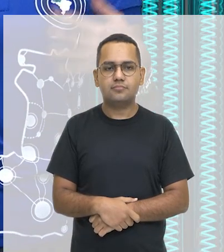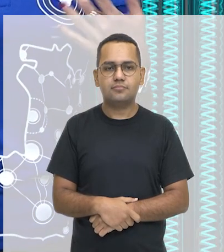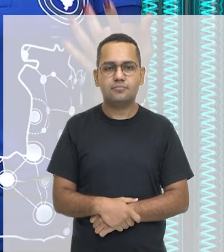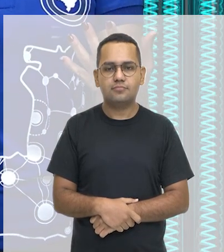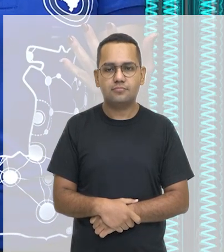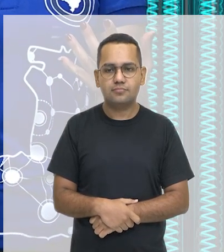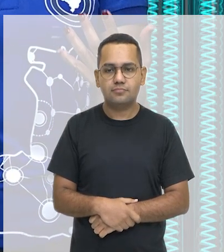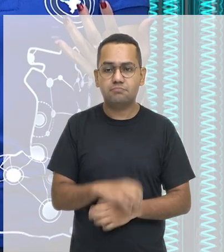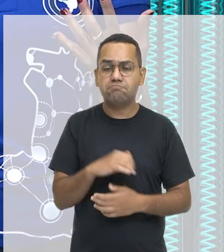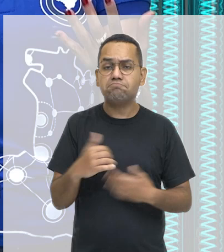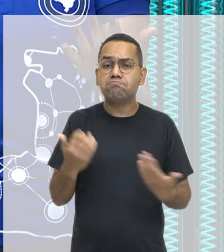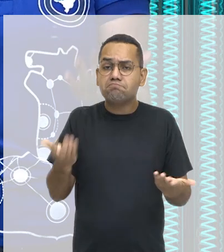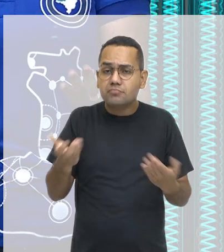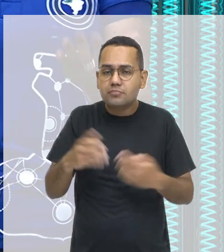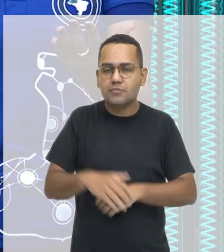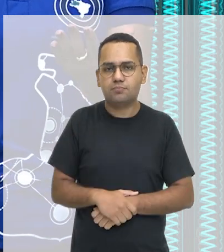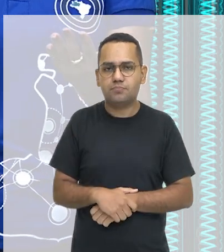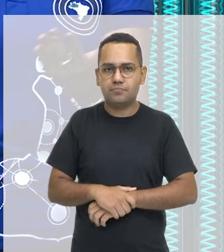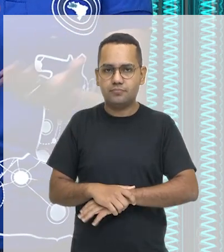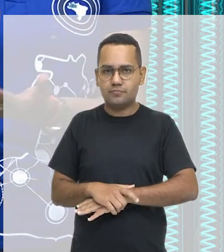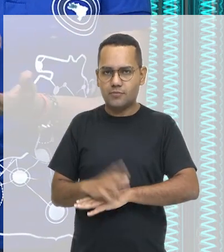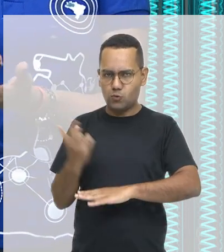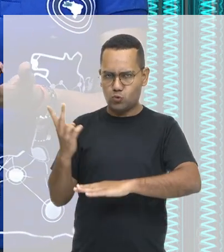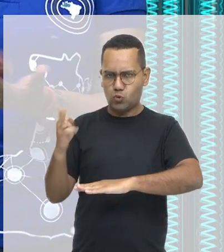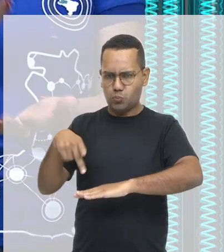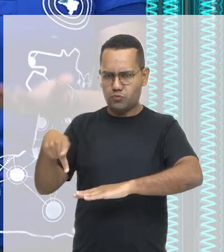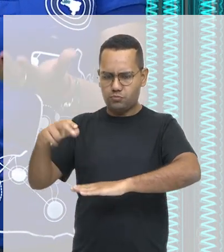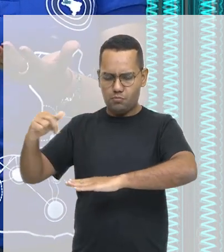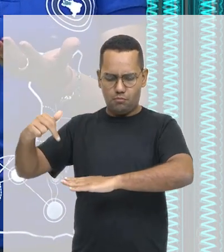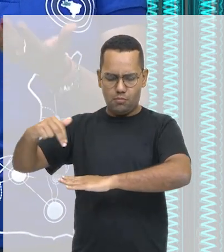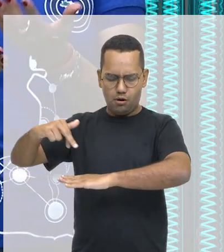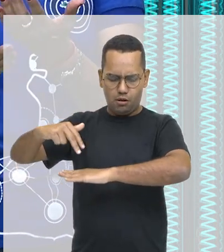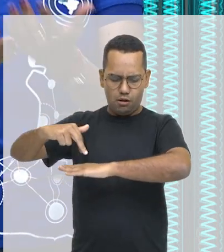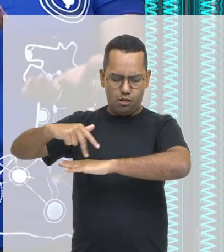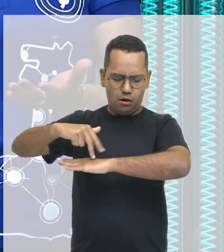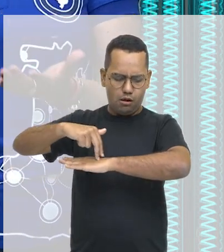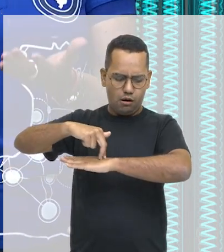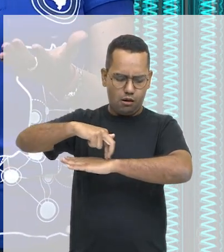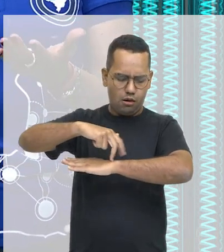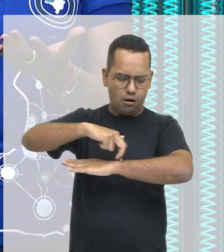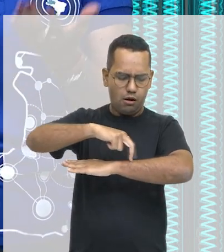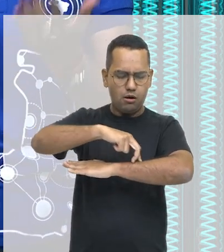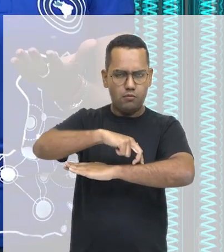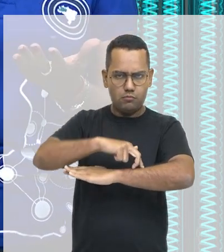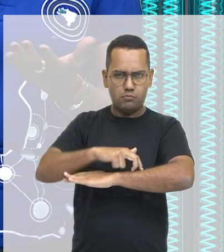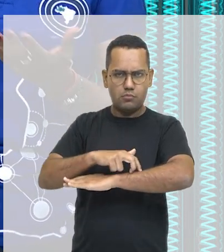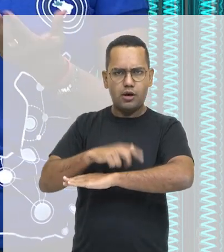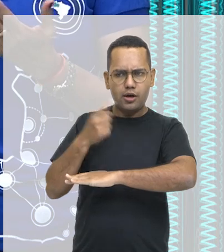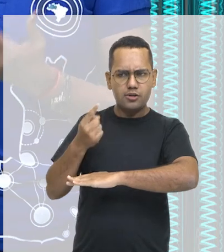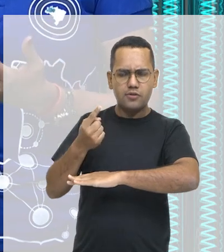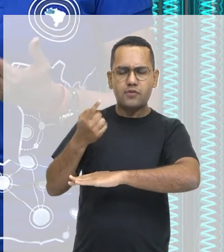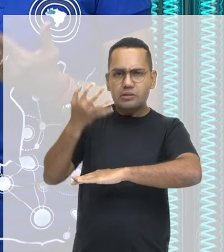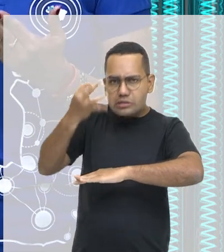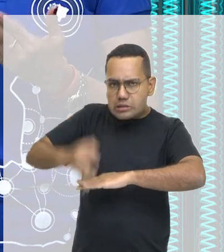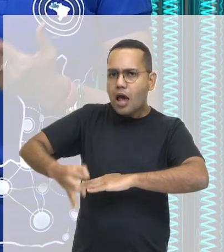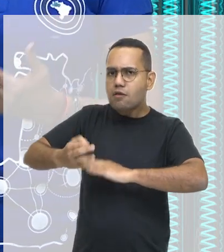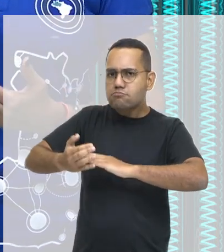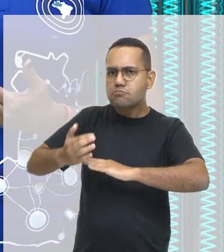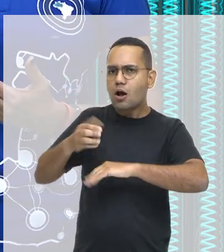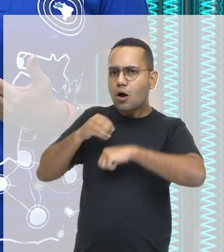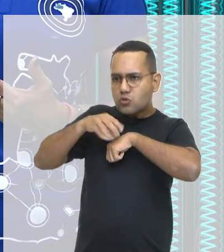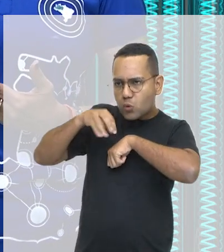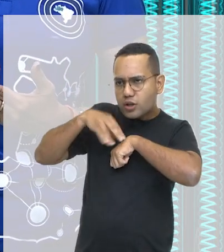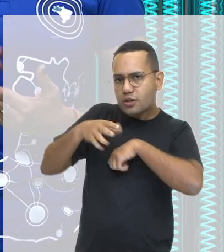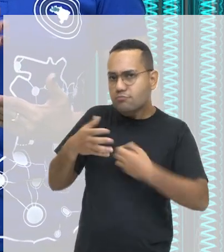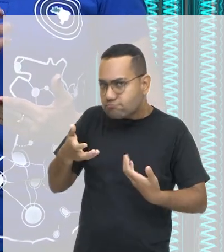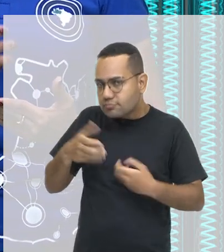Então, será que os professores cumpriram esse foco aí, na opinião de vocês? Então, com as técnicas da